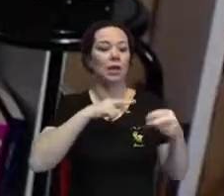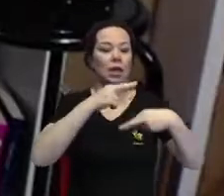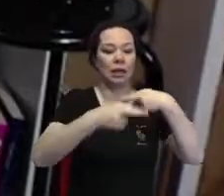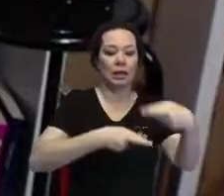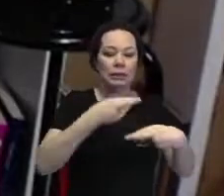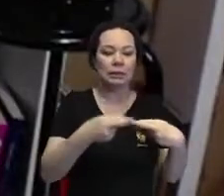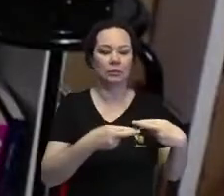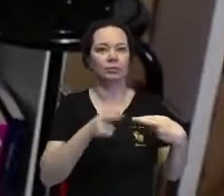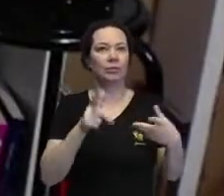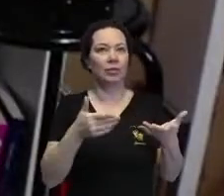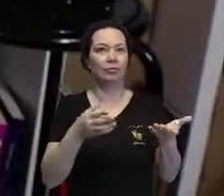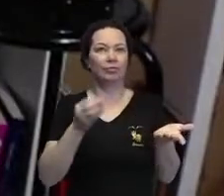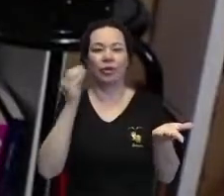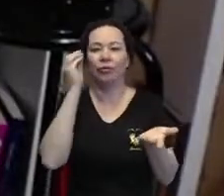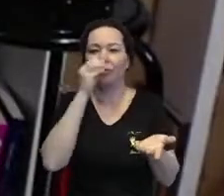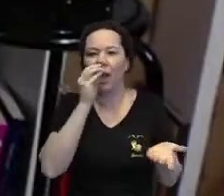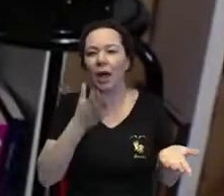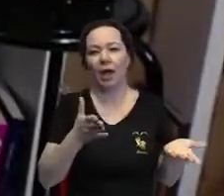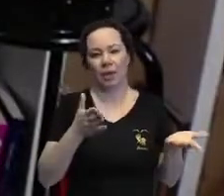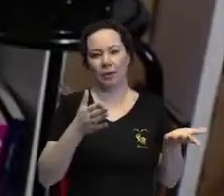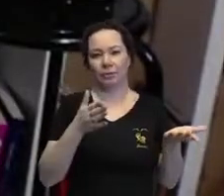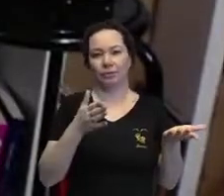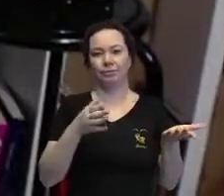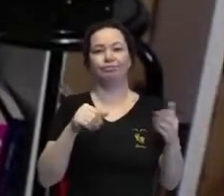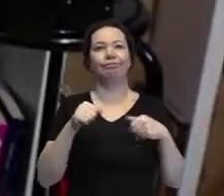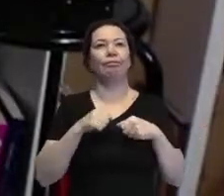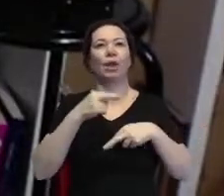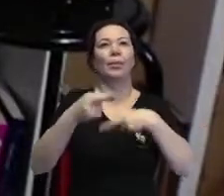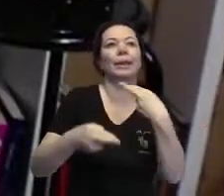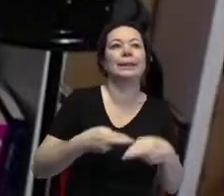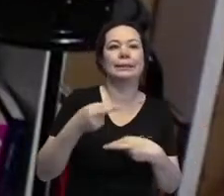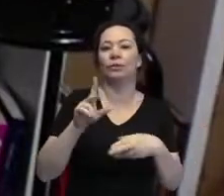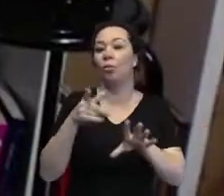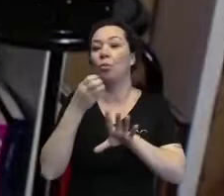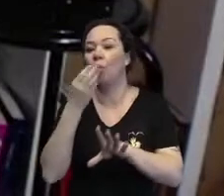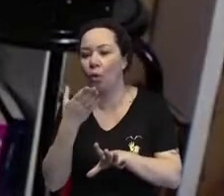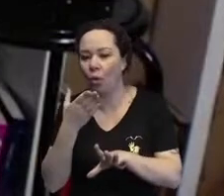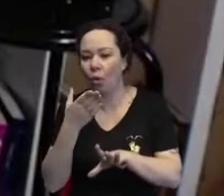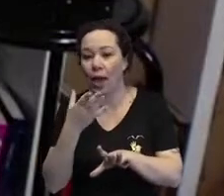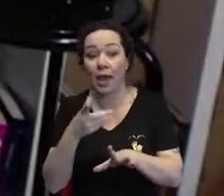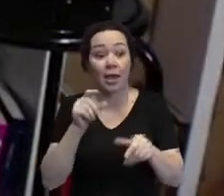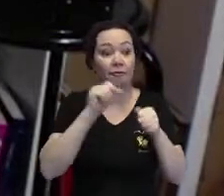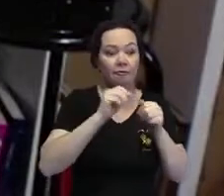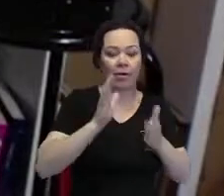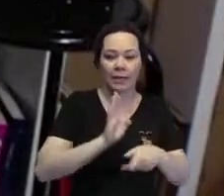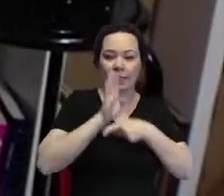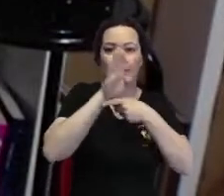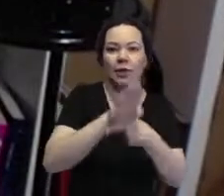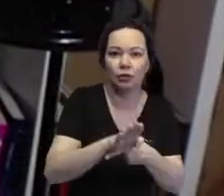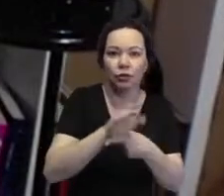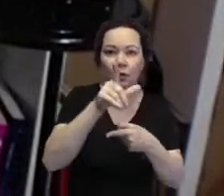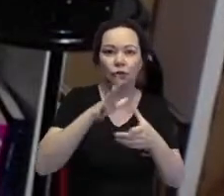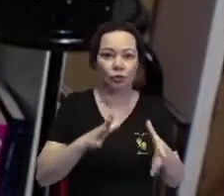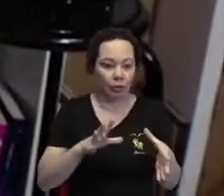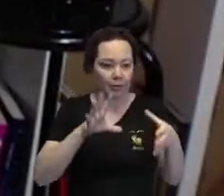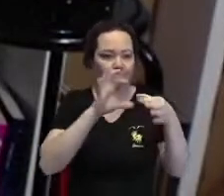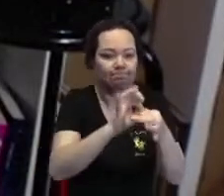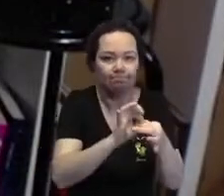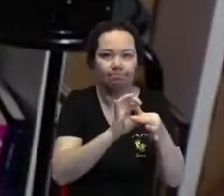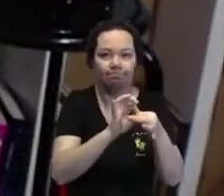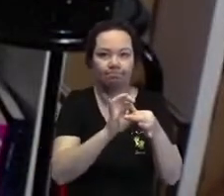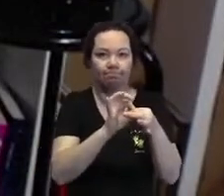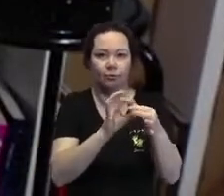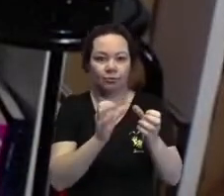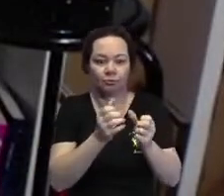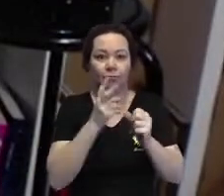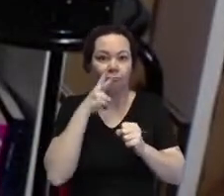fragilizadas, elas possam se solidificar. Quando a gente está fazendo um pão, por exemplo,